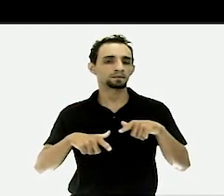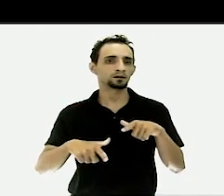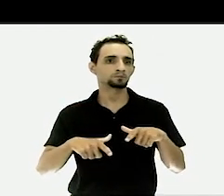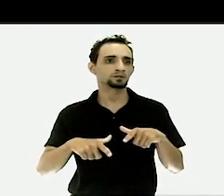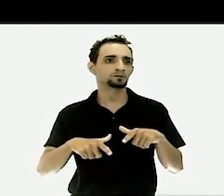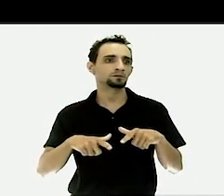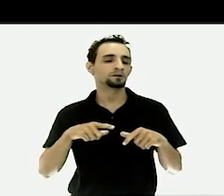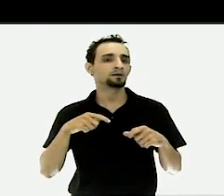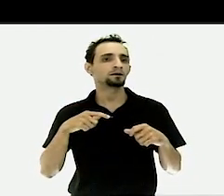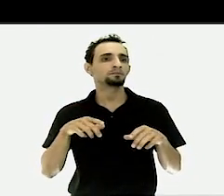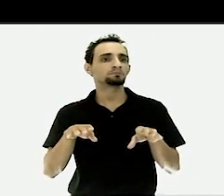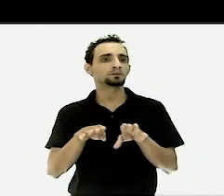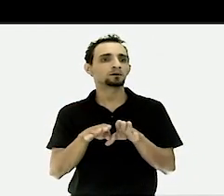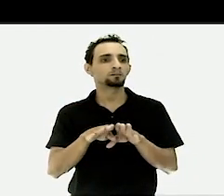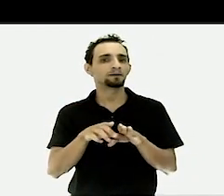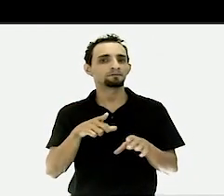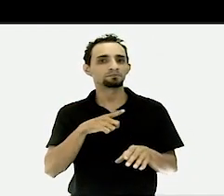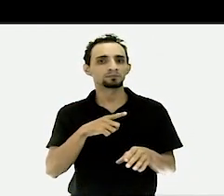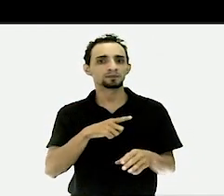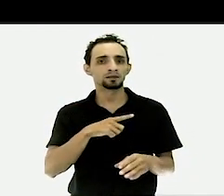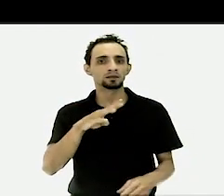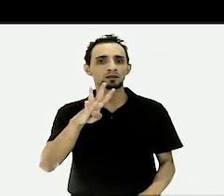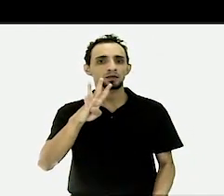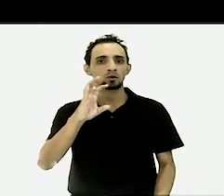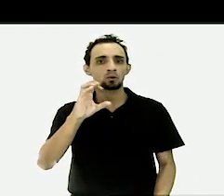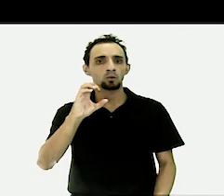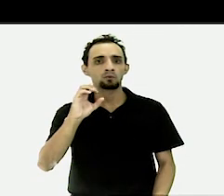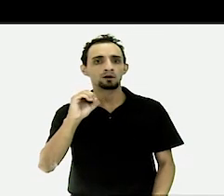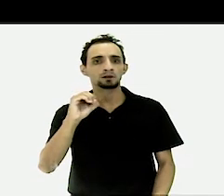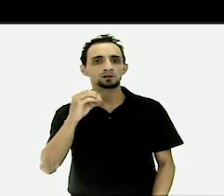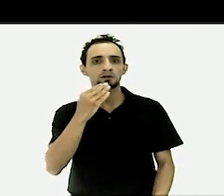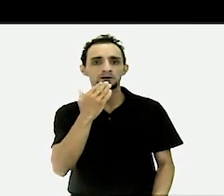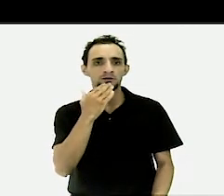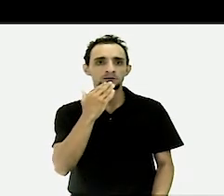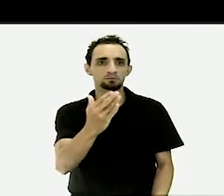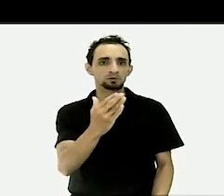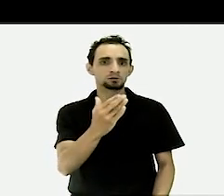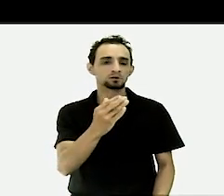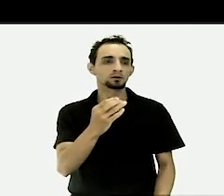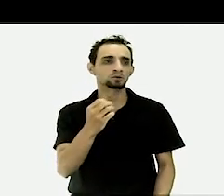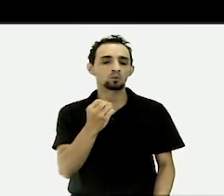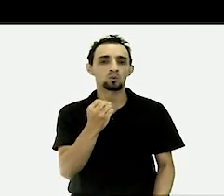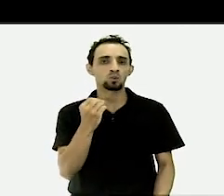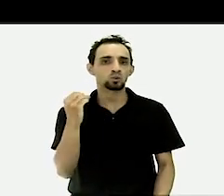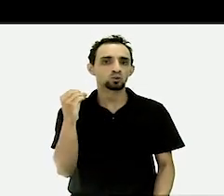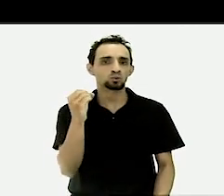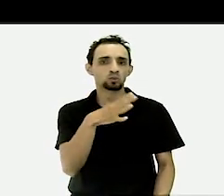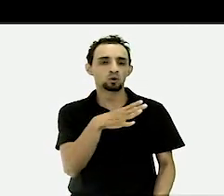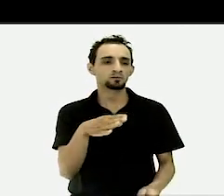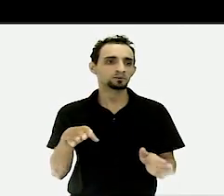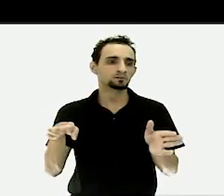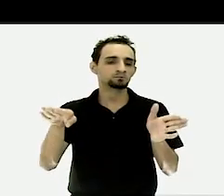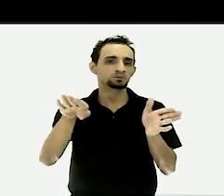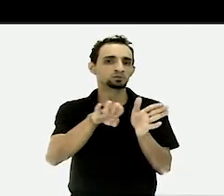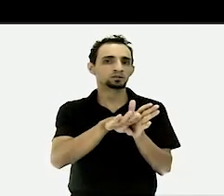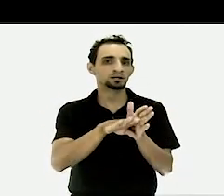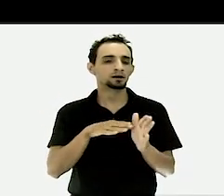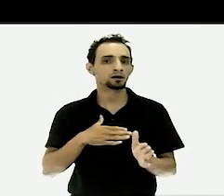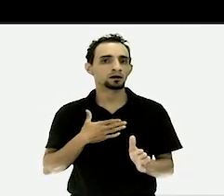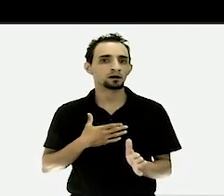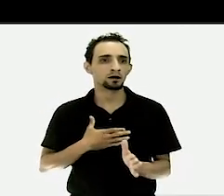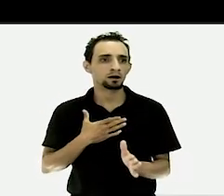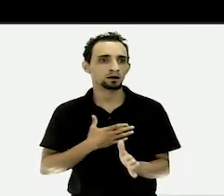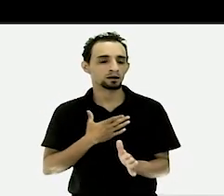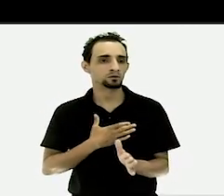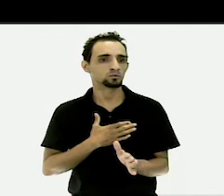centímetros para blindar a radiação. Então, temos um aparelho ali, foi feito esse contrato, que ele está